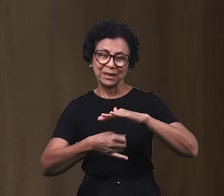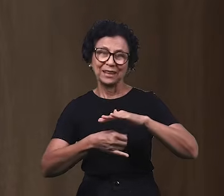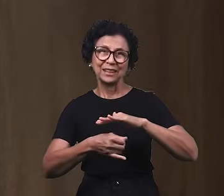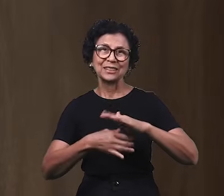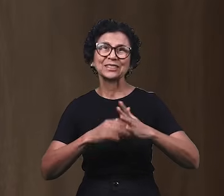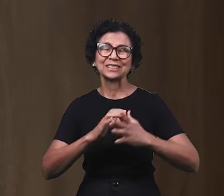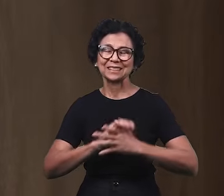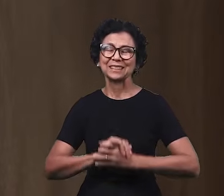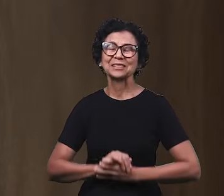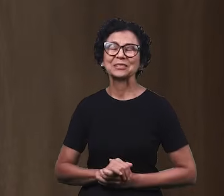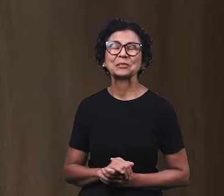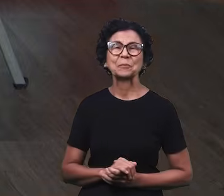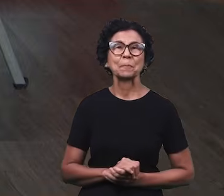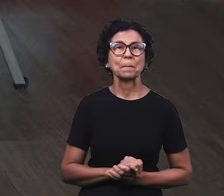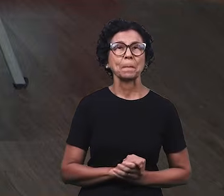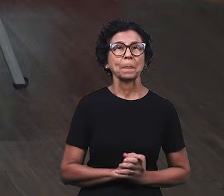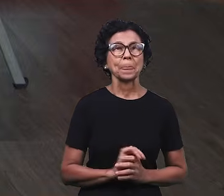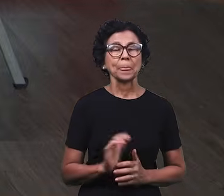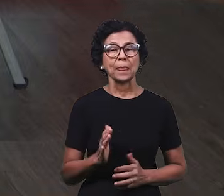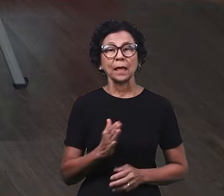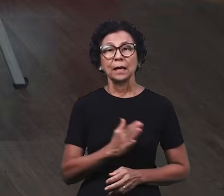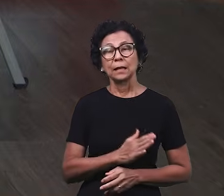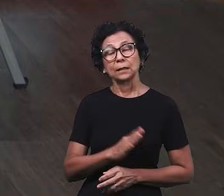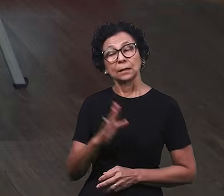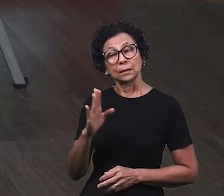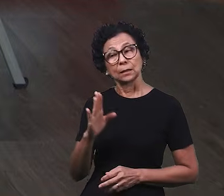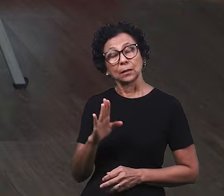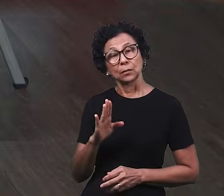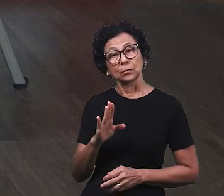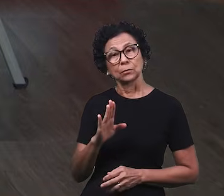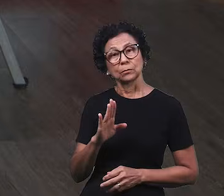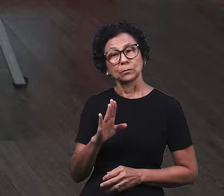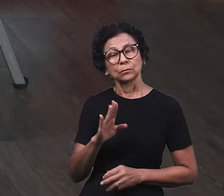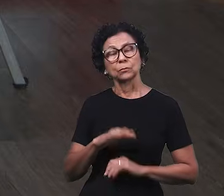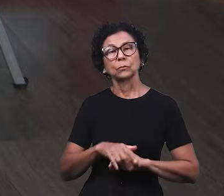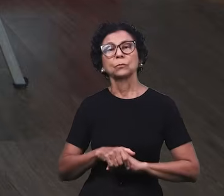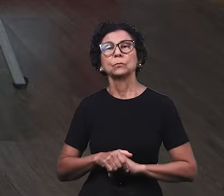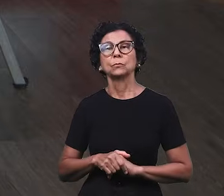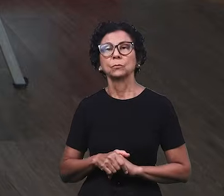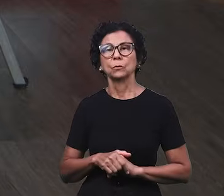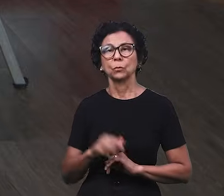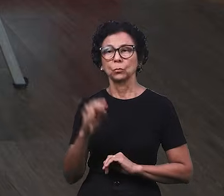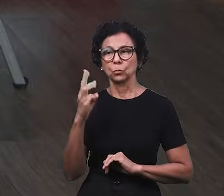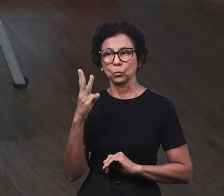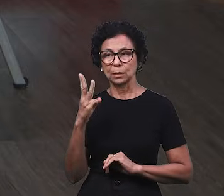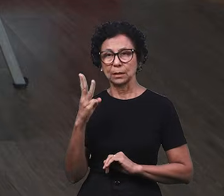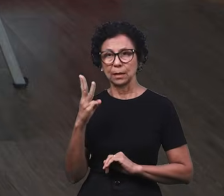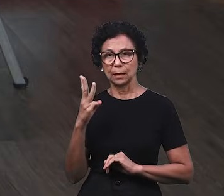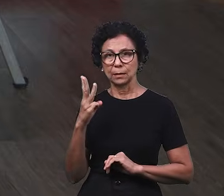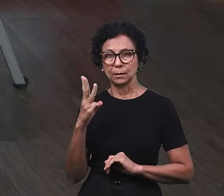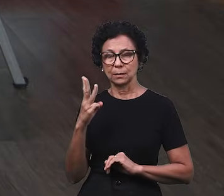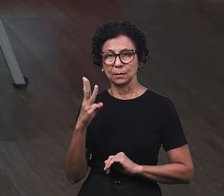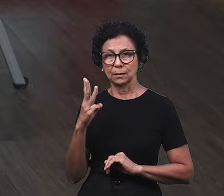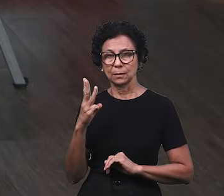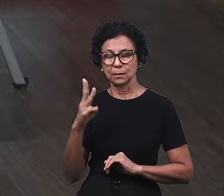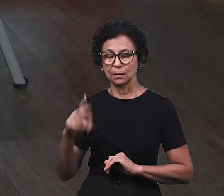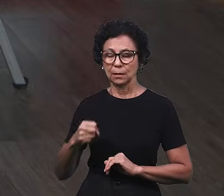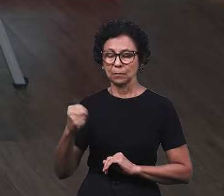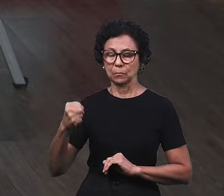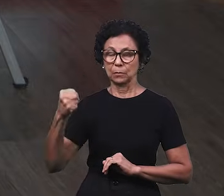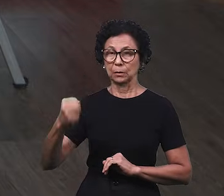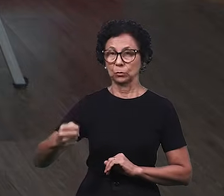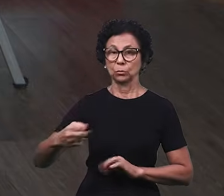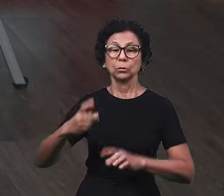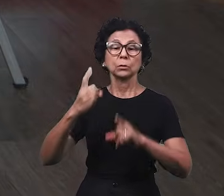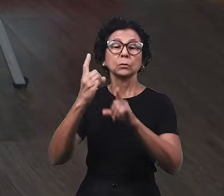um segundo momento, né? Nesse caso, quem encontrou na estrebaria foram os pastores. Foram os pastores, foram uns 6 meses pastores. atrás, mais ou menos.